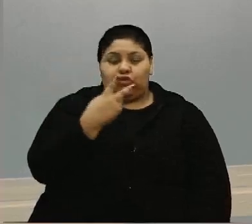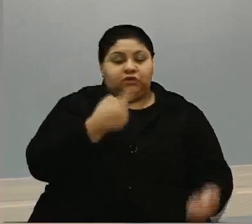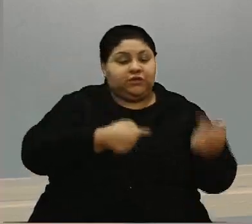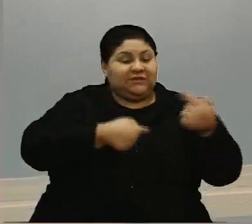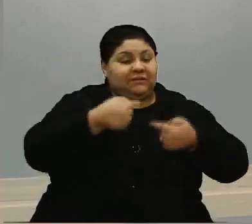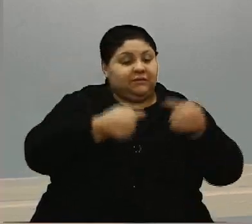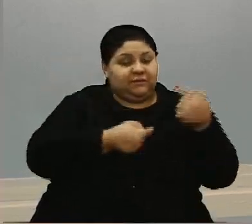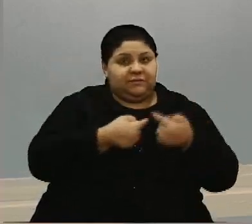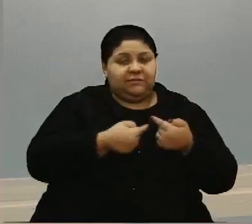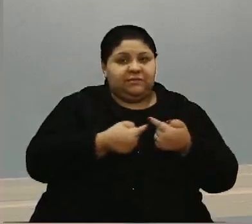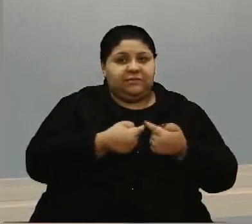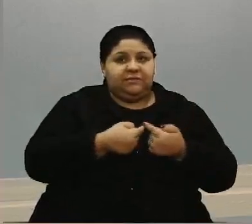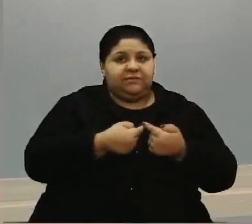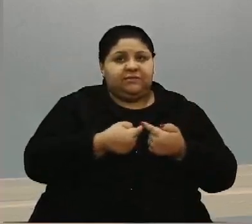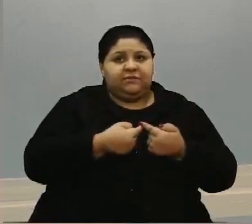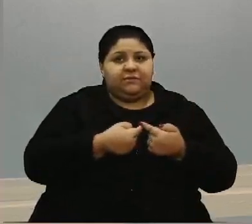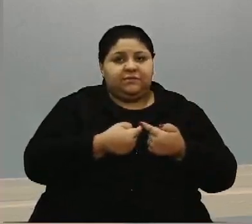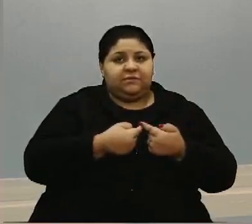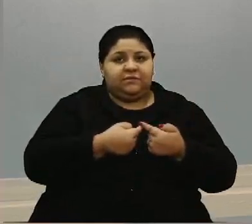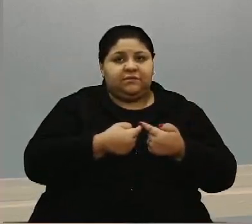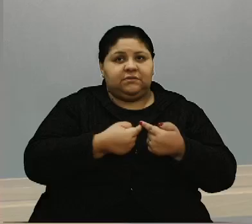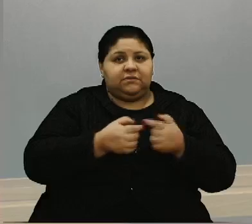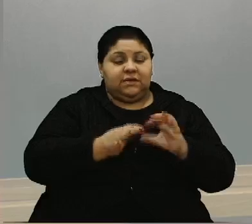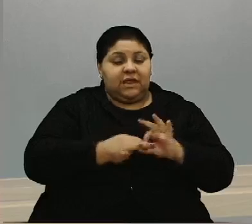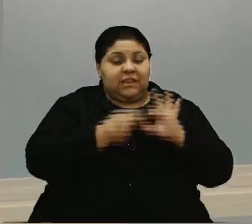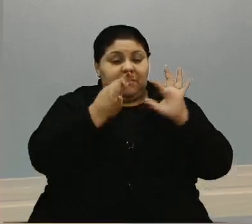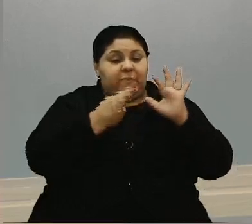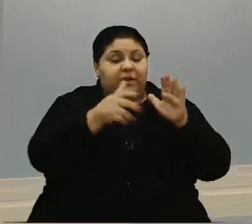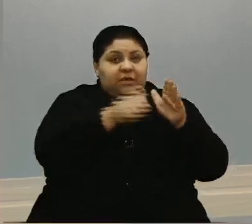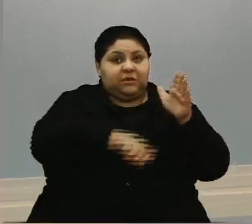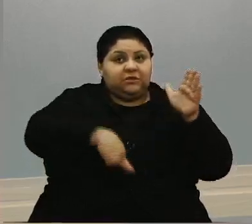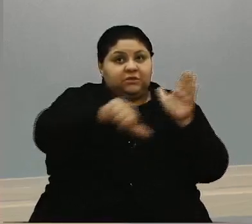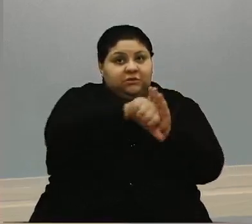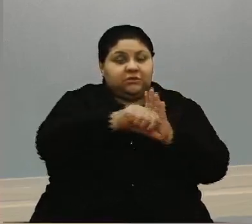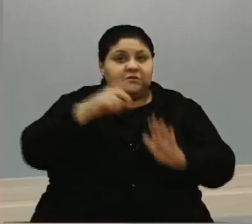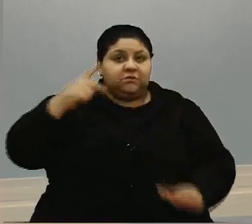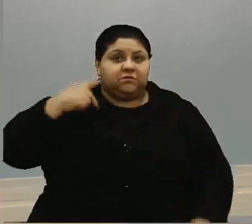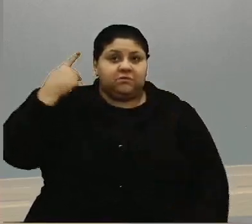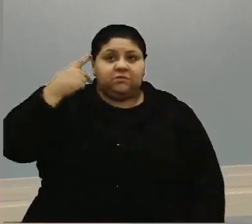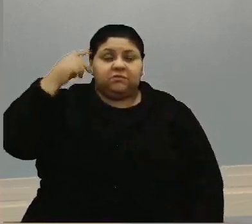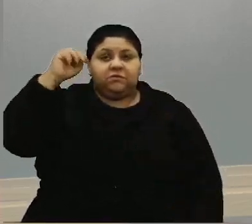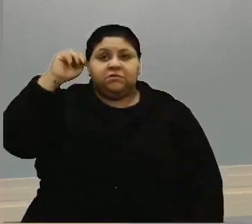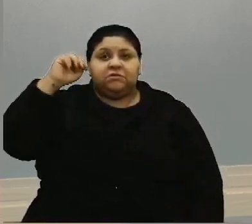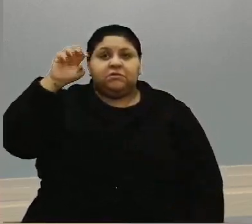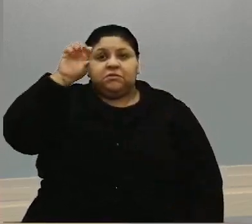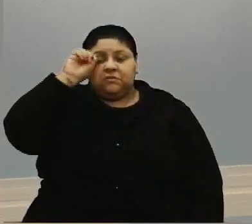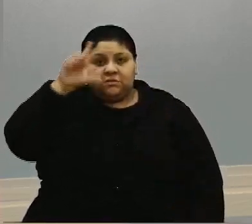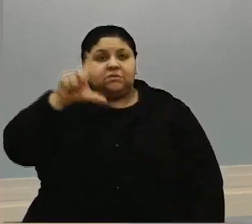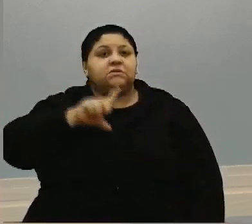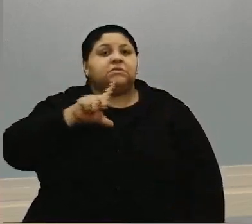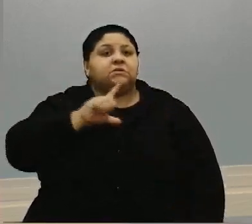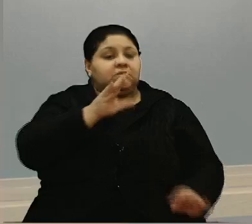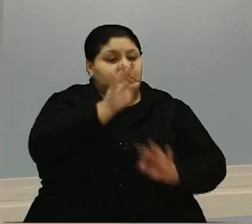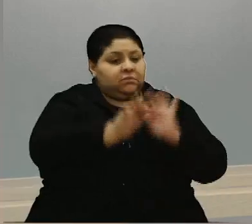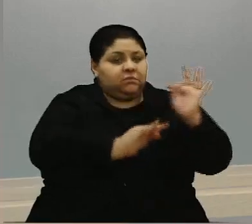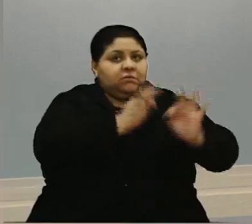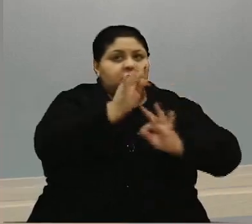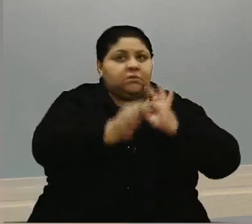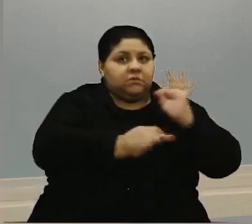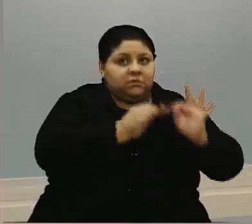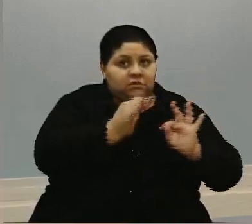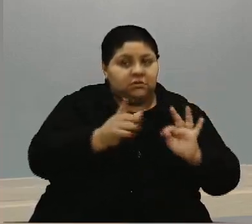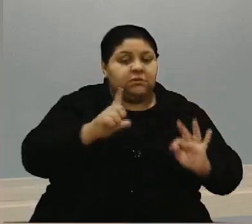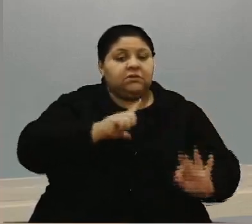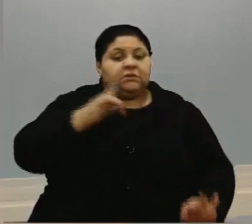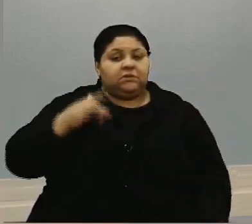debate a descriminalização. Se o vereador Fiuza fala que tem que ser tratado, que tem que ter medidas de